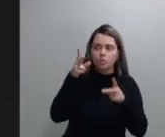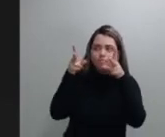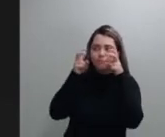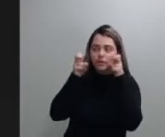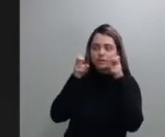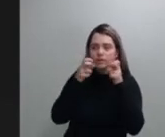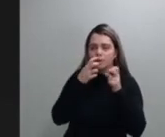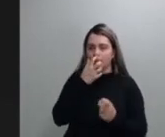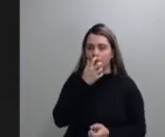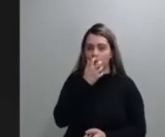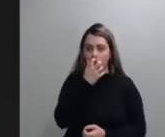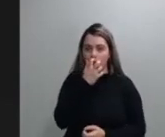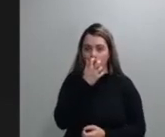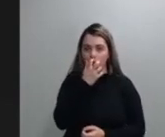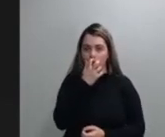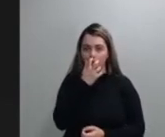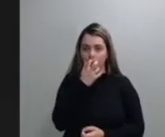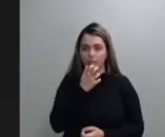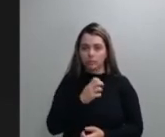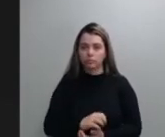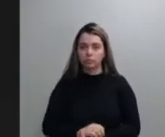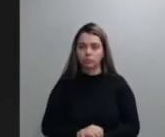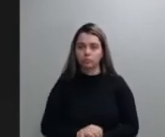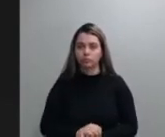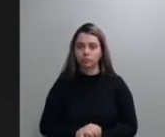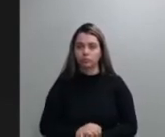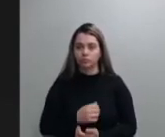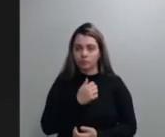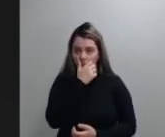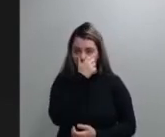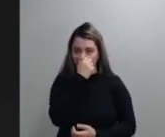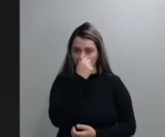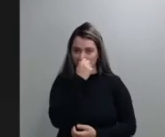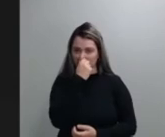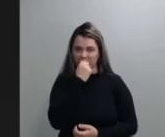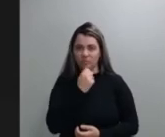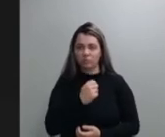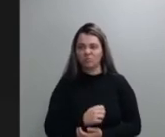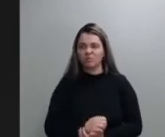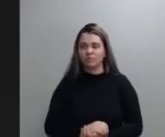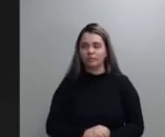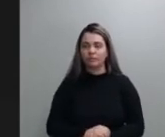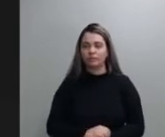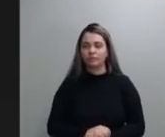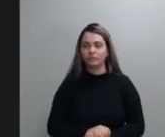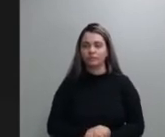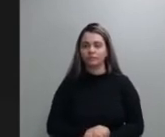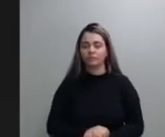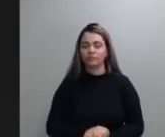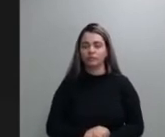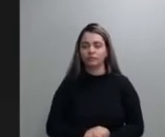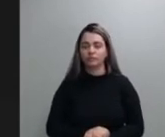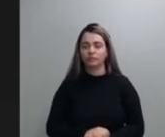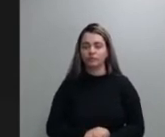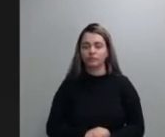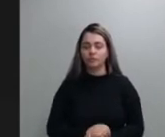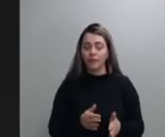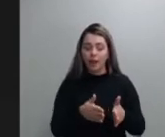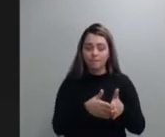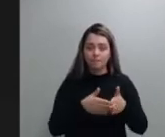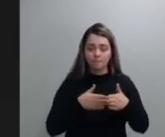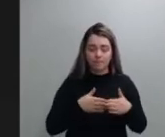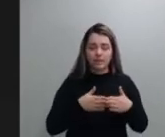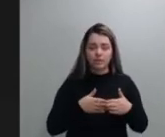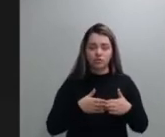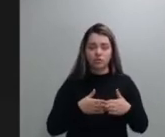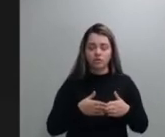impõe o provimento ao recurso e aqui explico consoante narrado pela recorrida na petição da medida cautelar